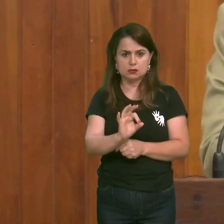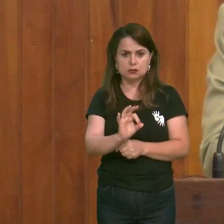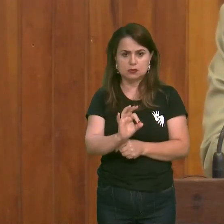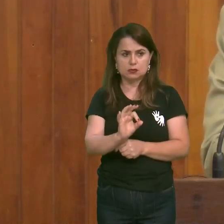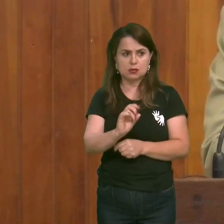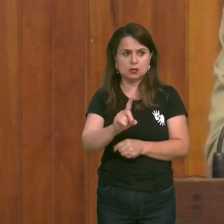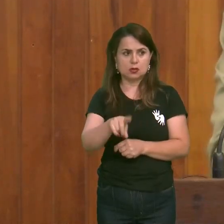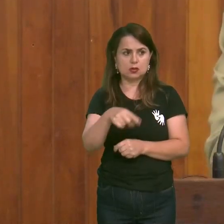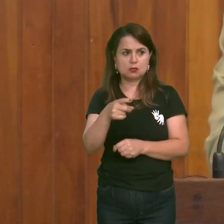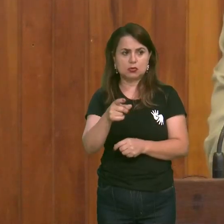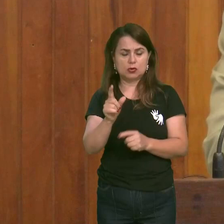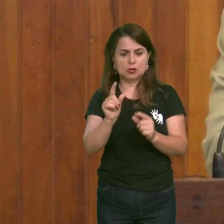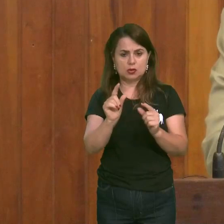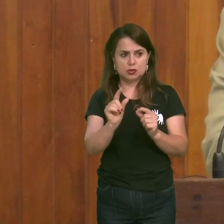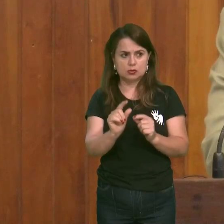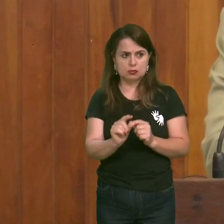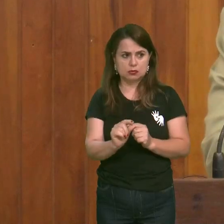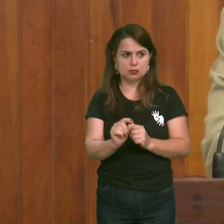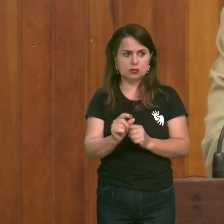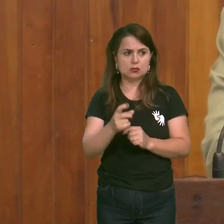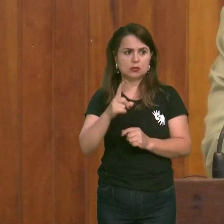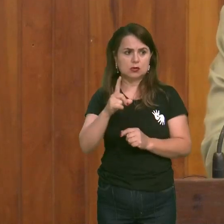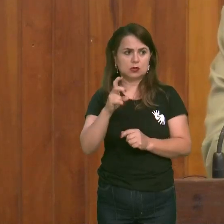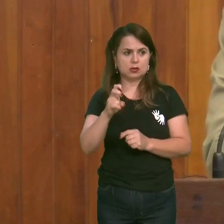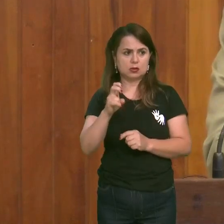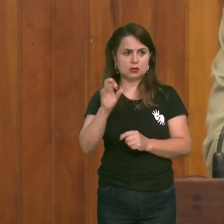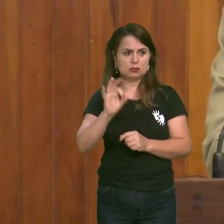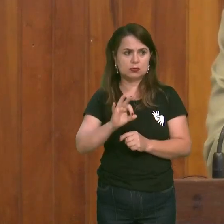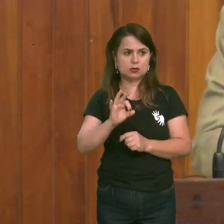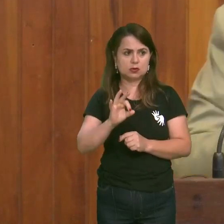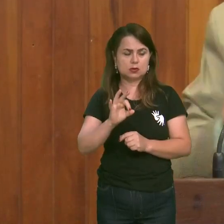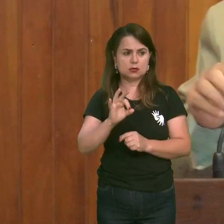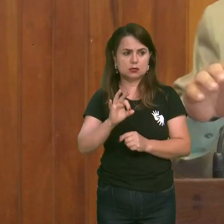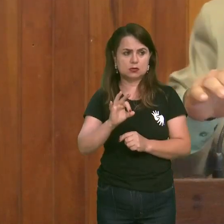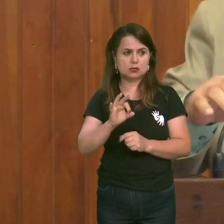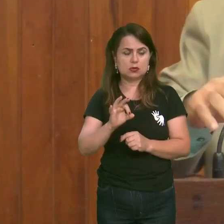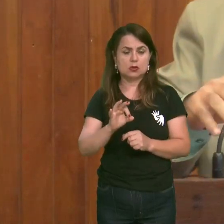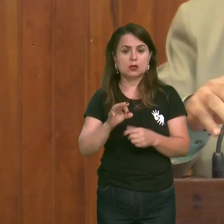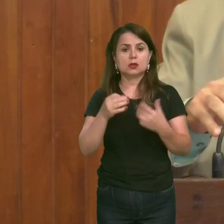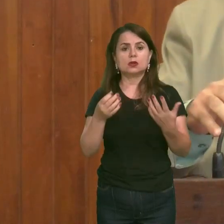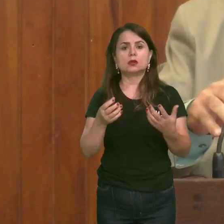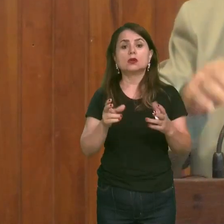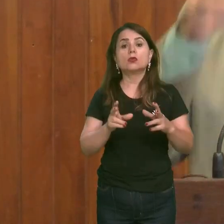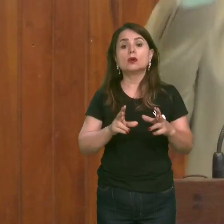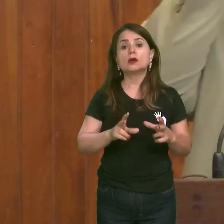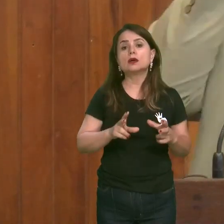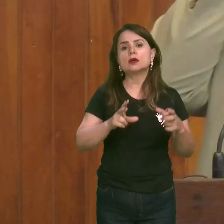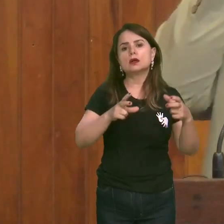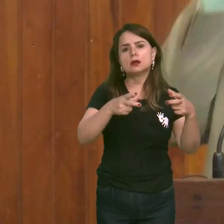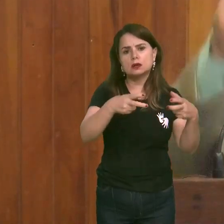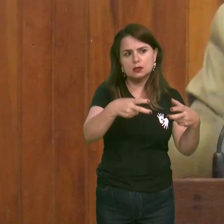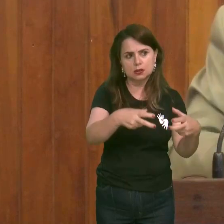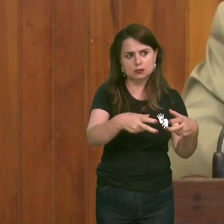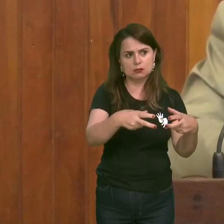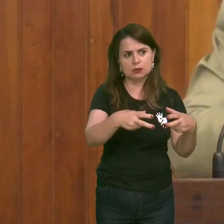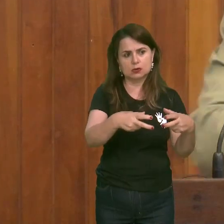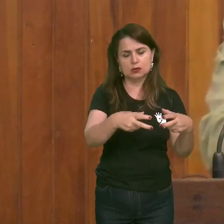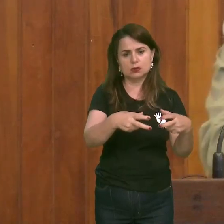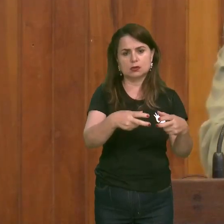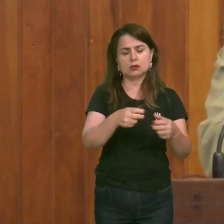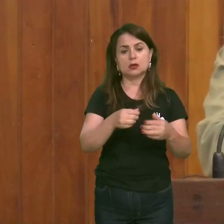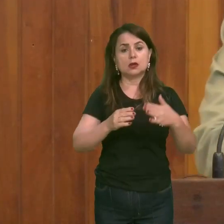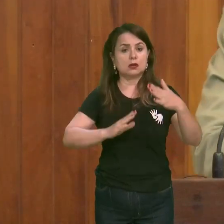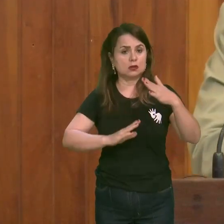nós reduzimos para 15% então foi a câmara Vereador Custódio que impôs esse